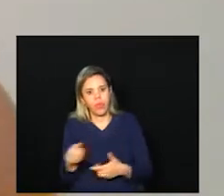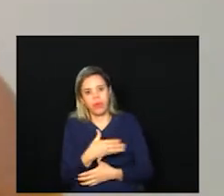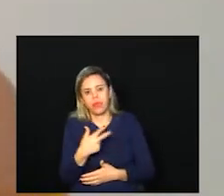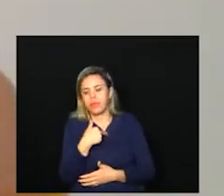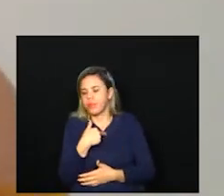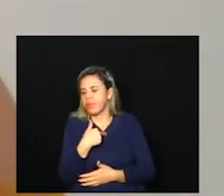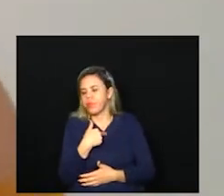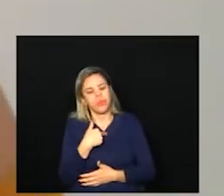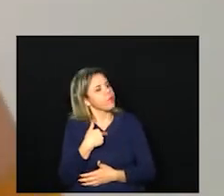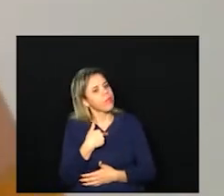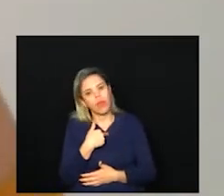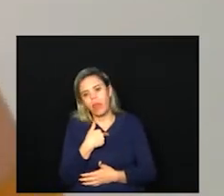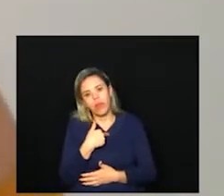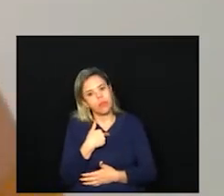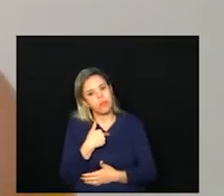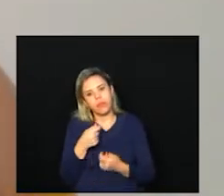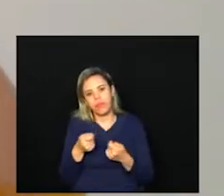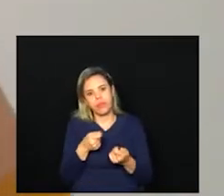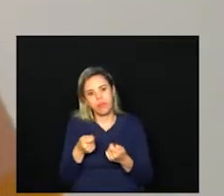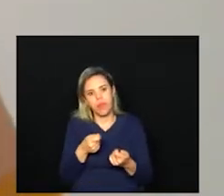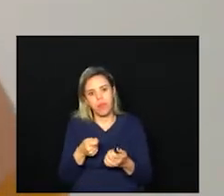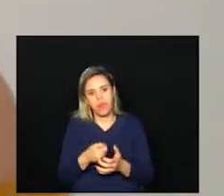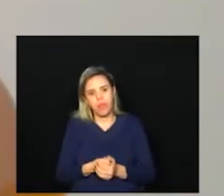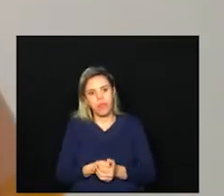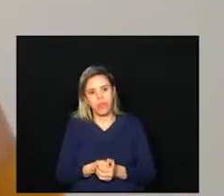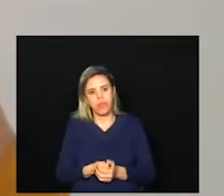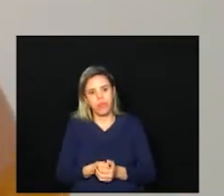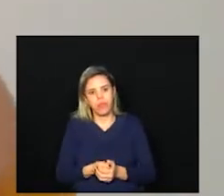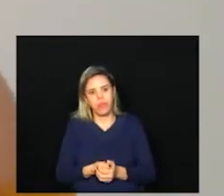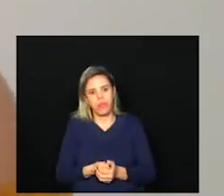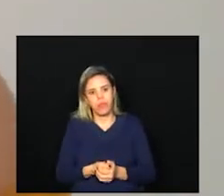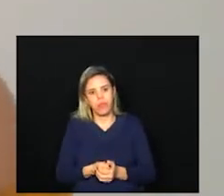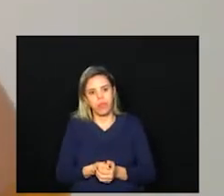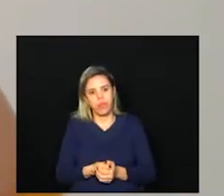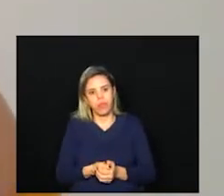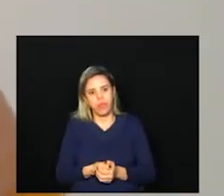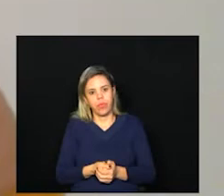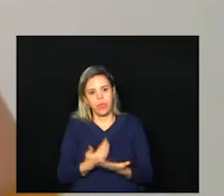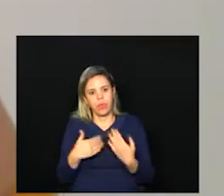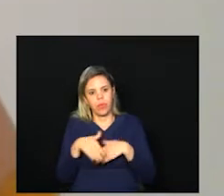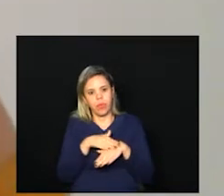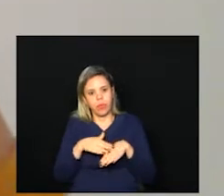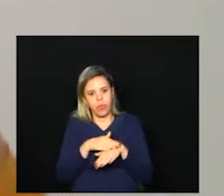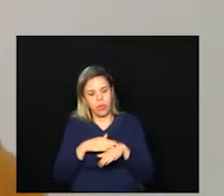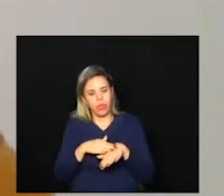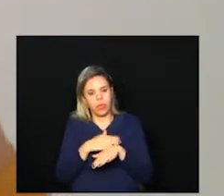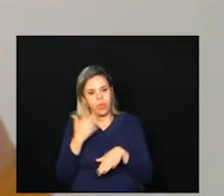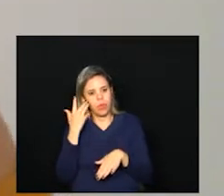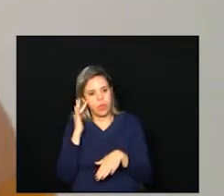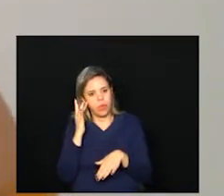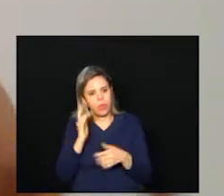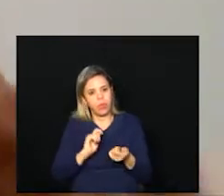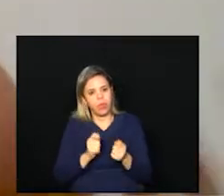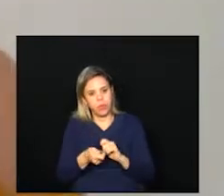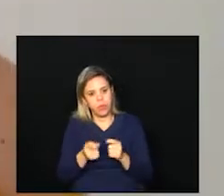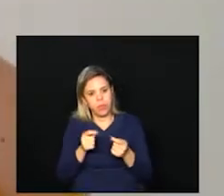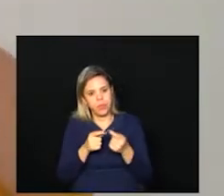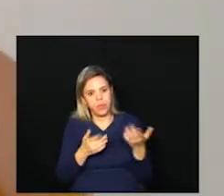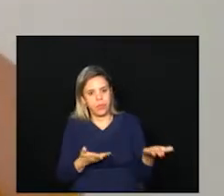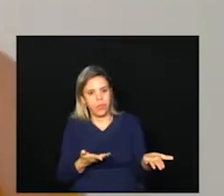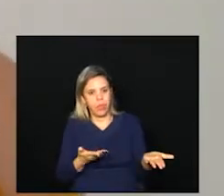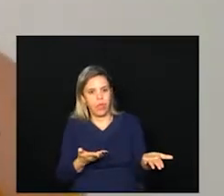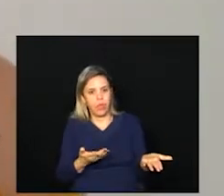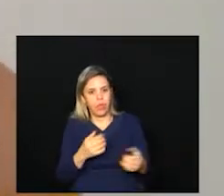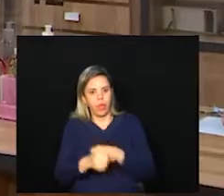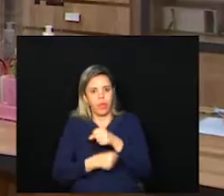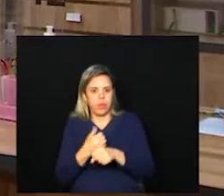dá para equilibrar, né? Então aí a gente conversou tudo e achamos adequado, quem sabe